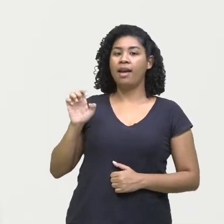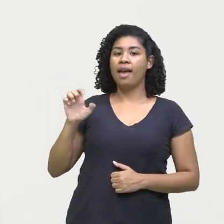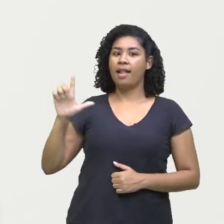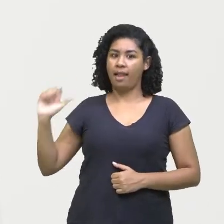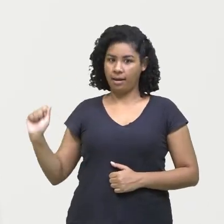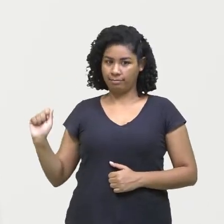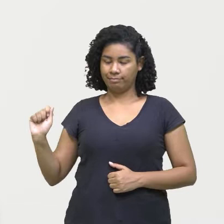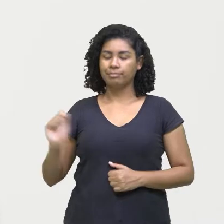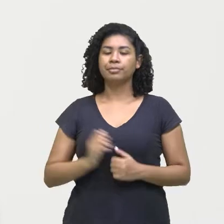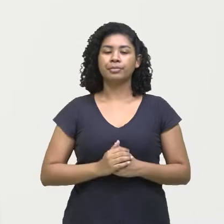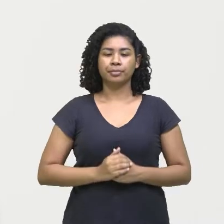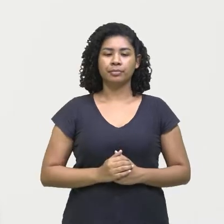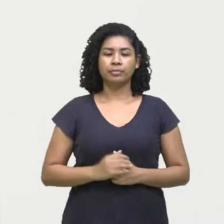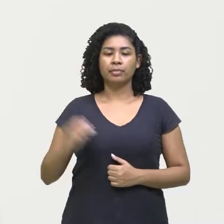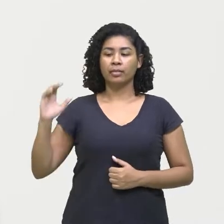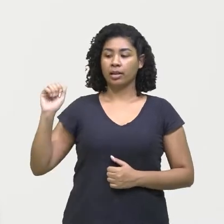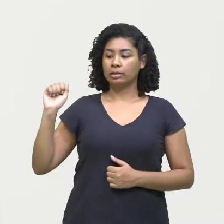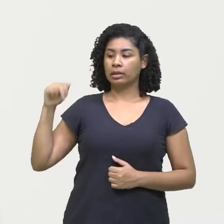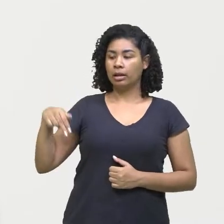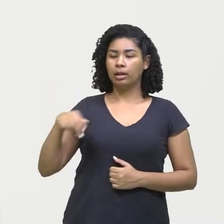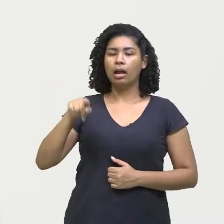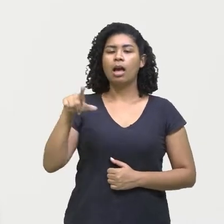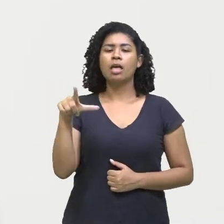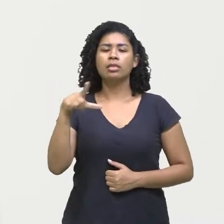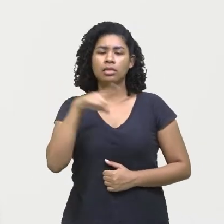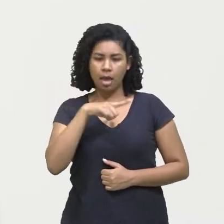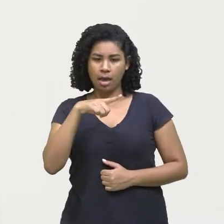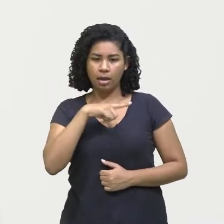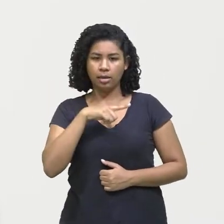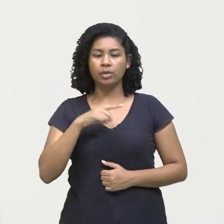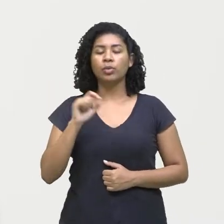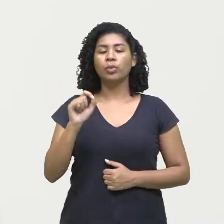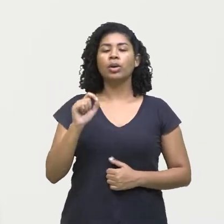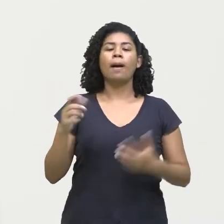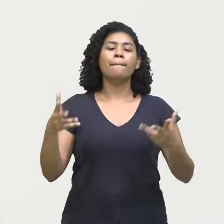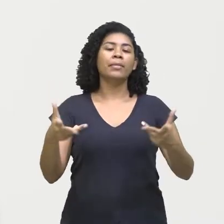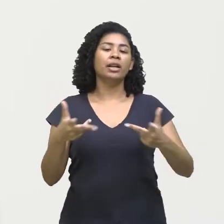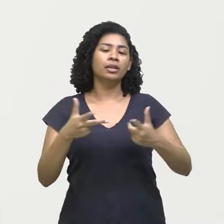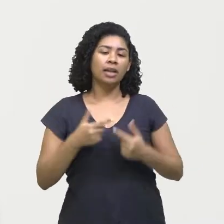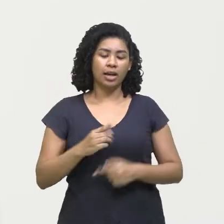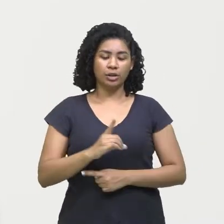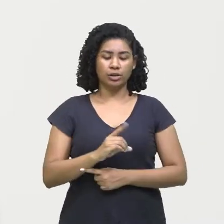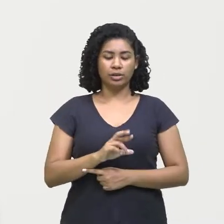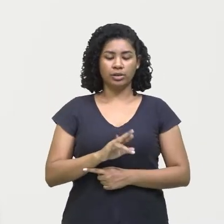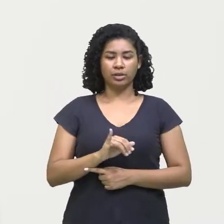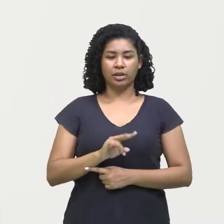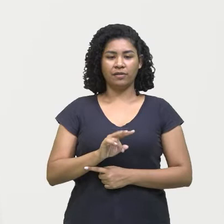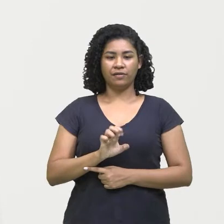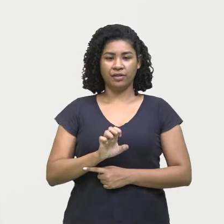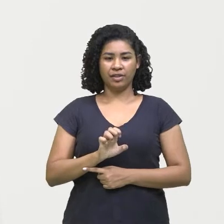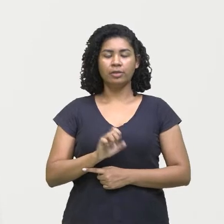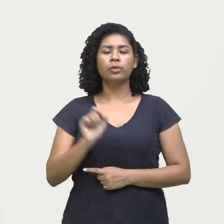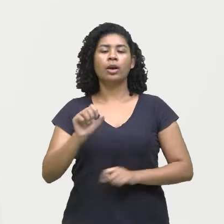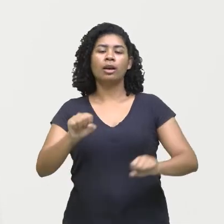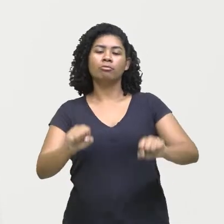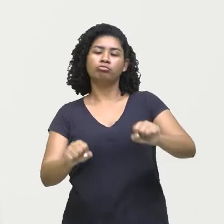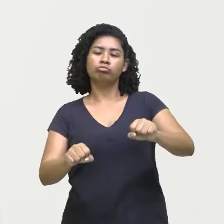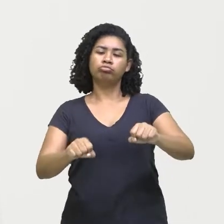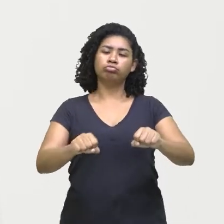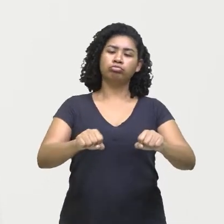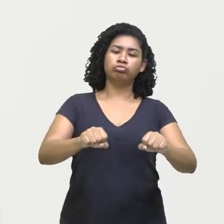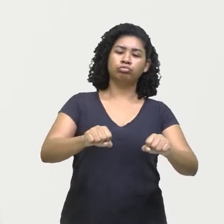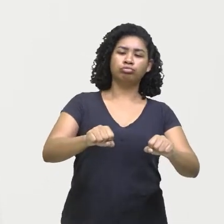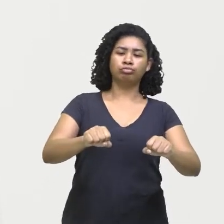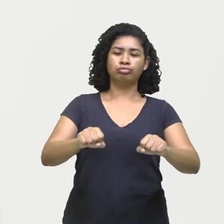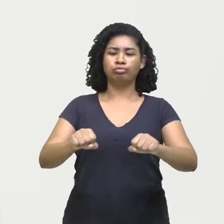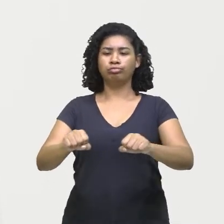tem, possui. O quê? A habilidade de drive, dirigir. Dirigir o quê? A